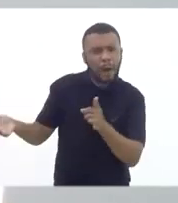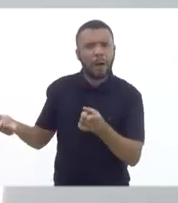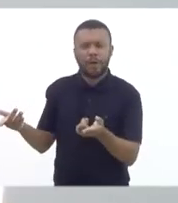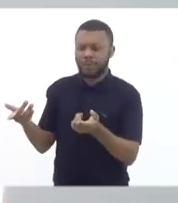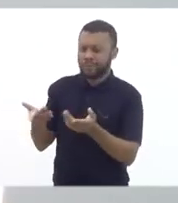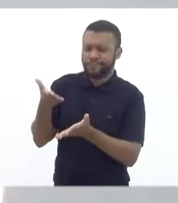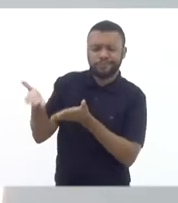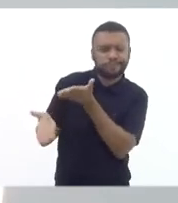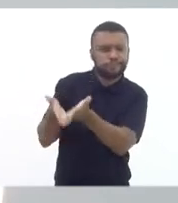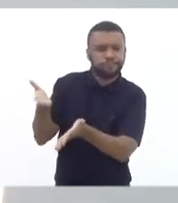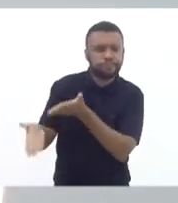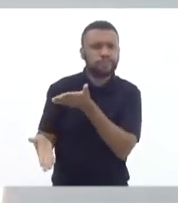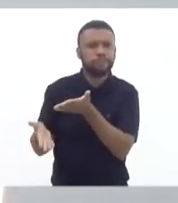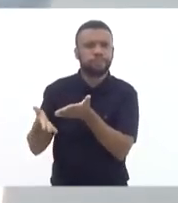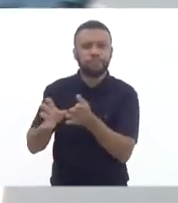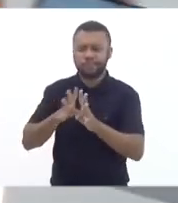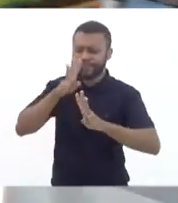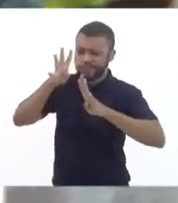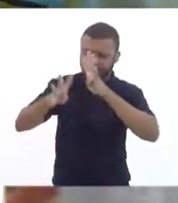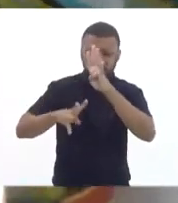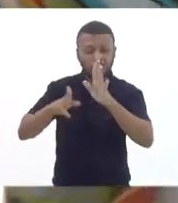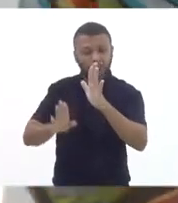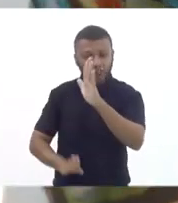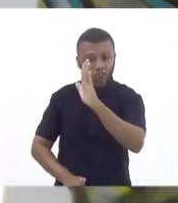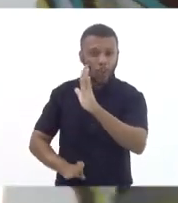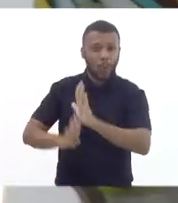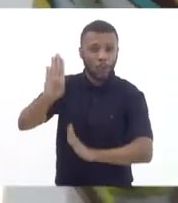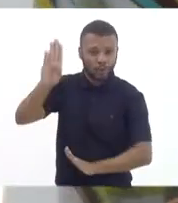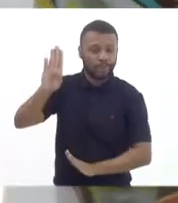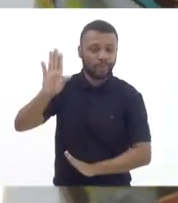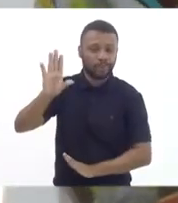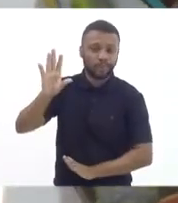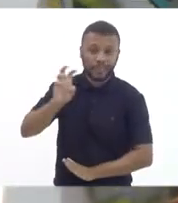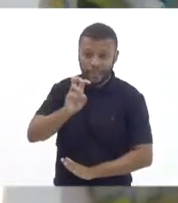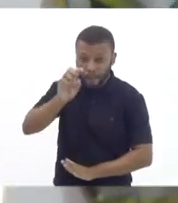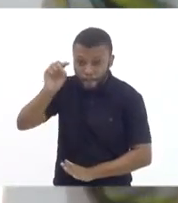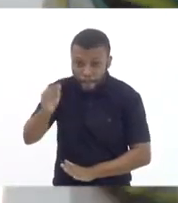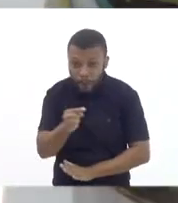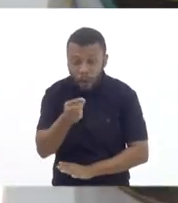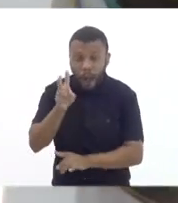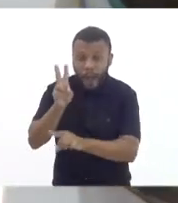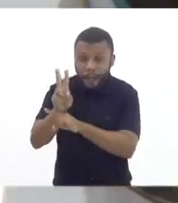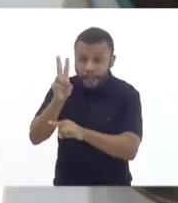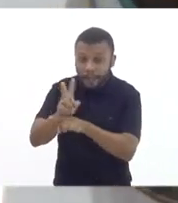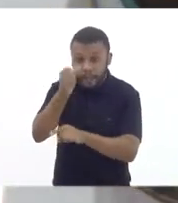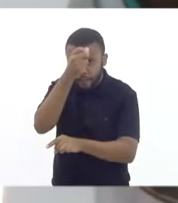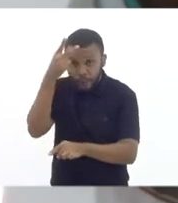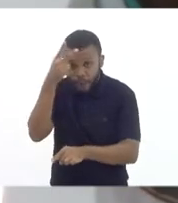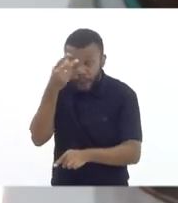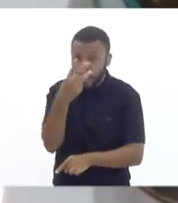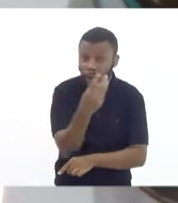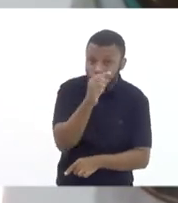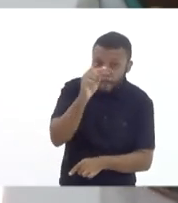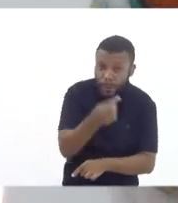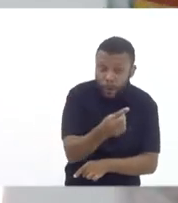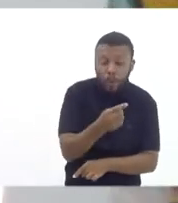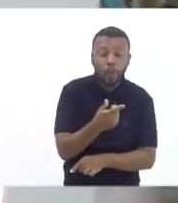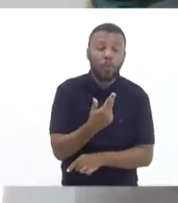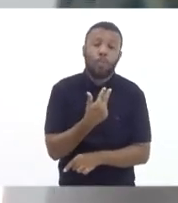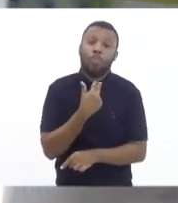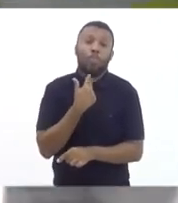Nós tivemos 5.500 casos atendidos na prefeitura e 4 mil não atendidos, porque a gente ainda não tem capacidade de atender todo